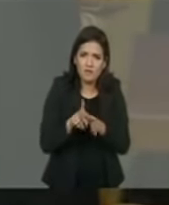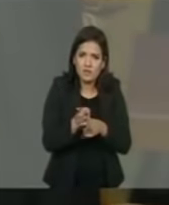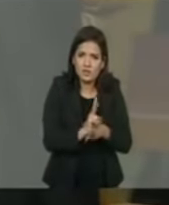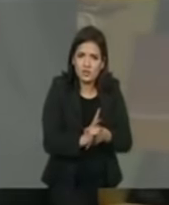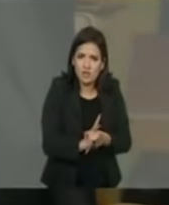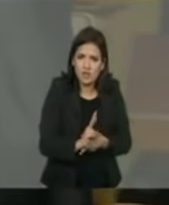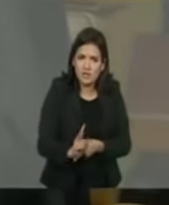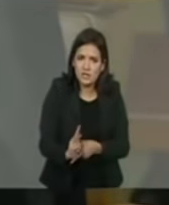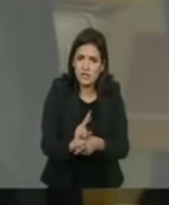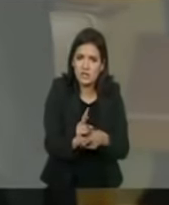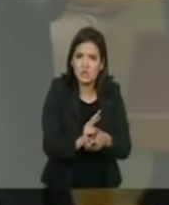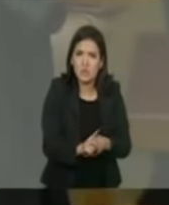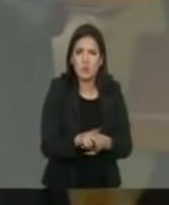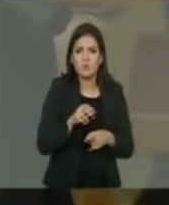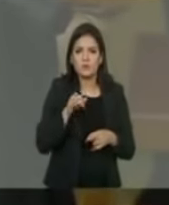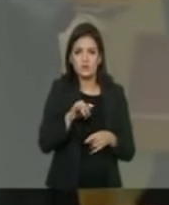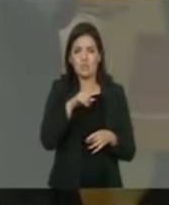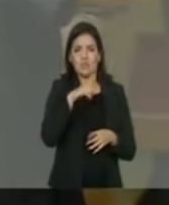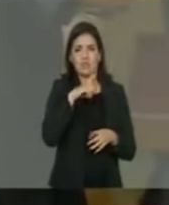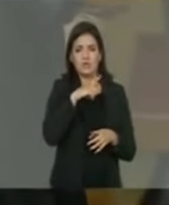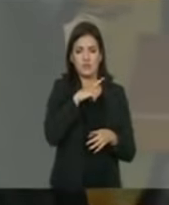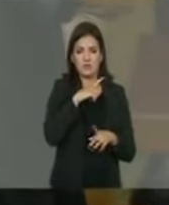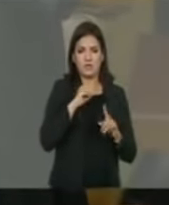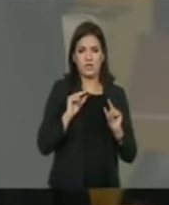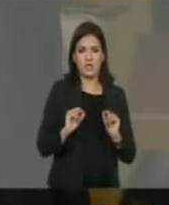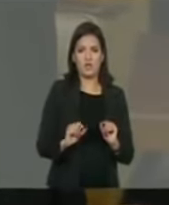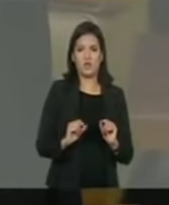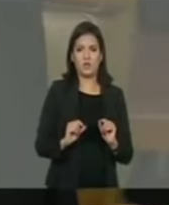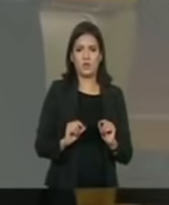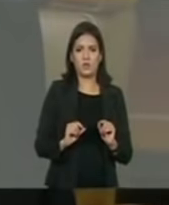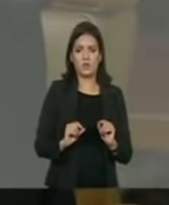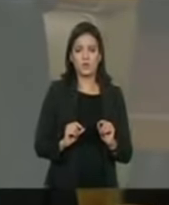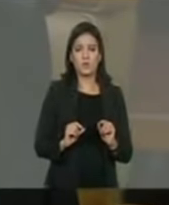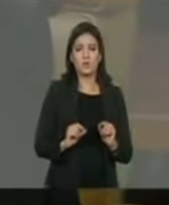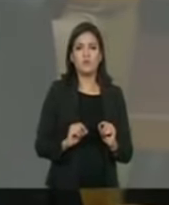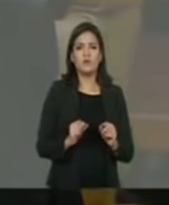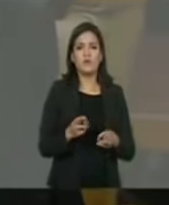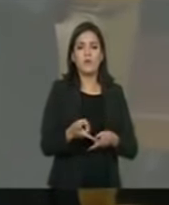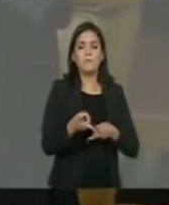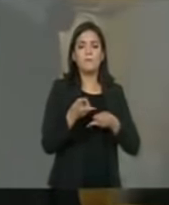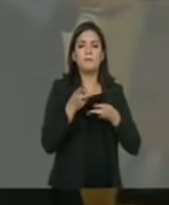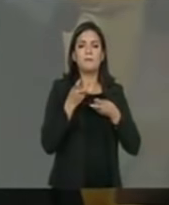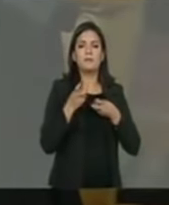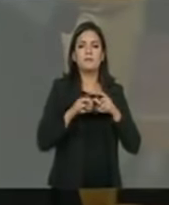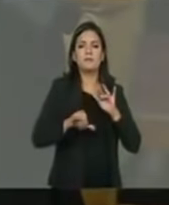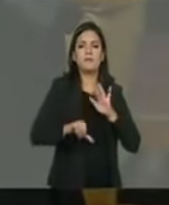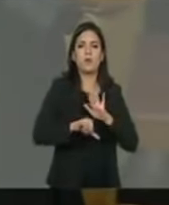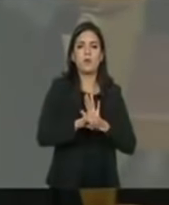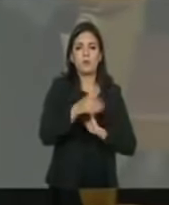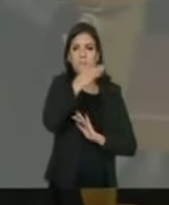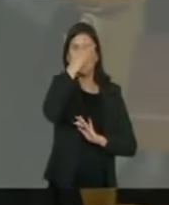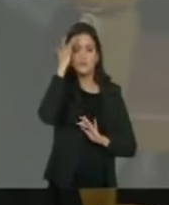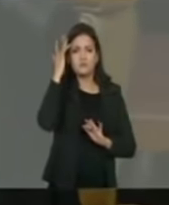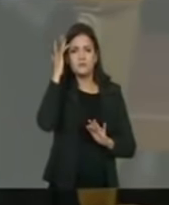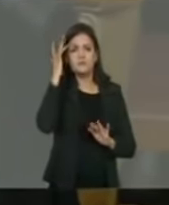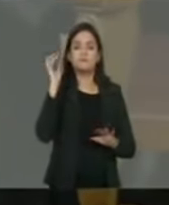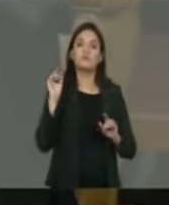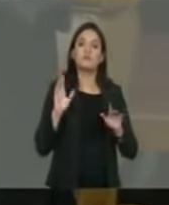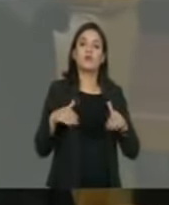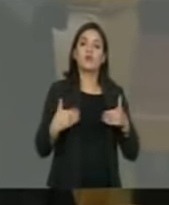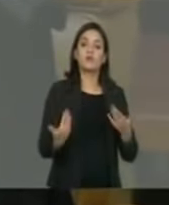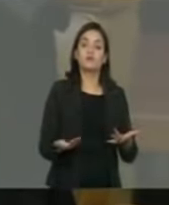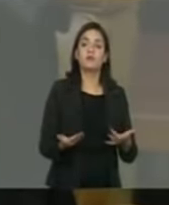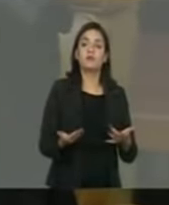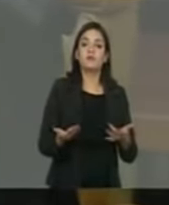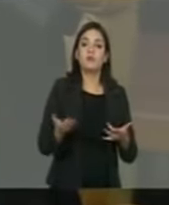havendo um juízo de atribuição de conduta criminosa alguém o princípio da presunção de inocência